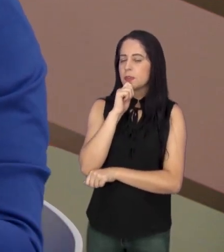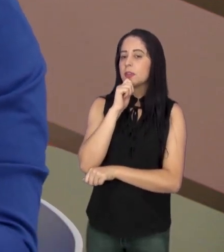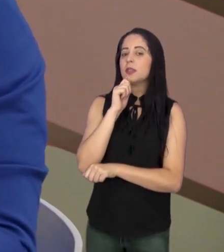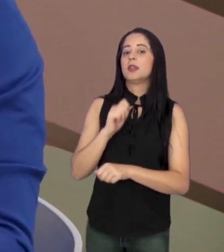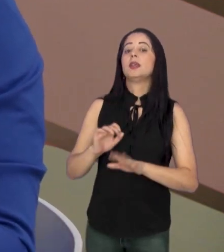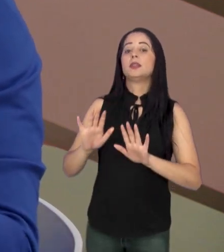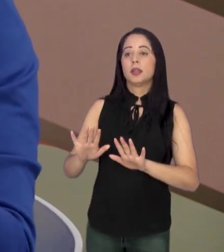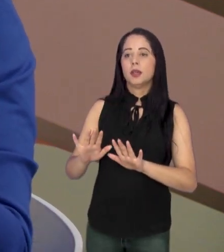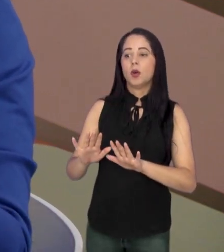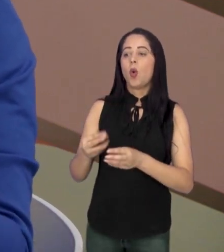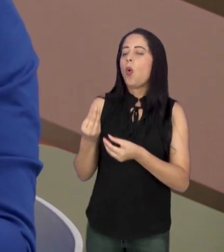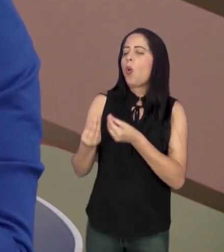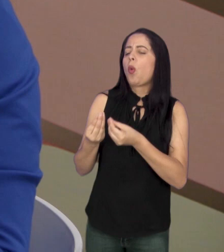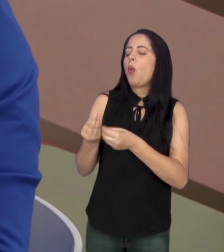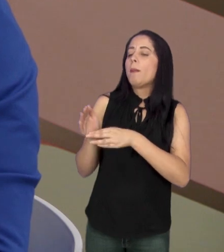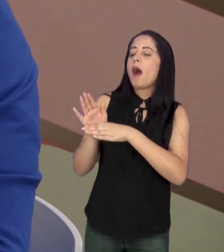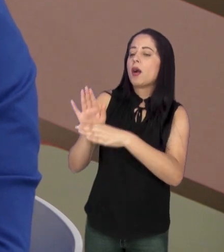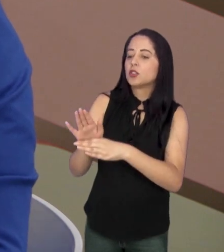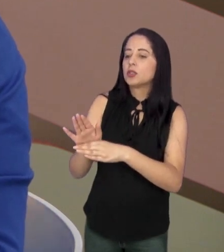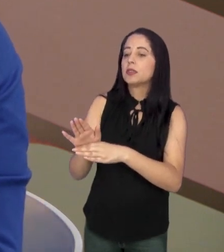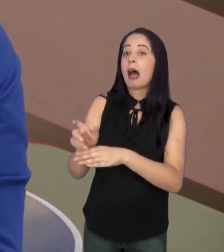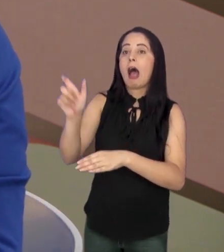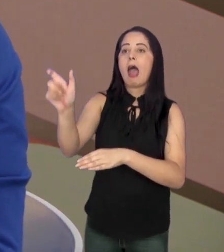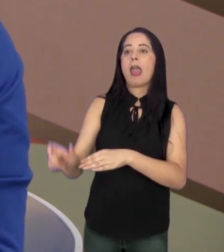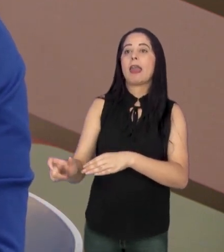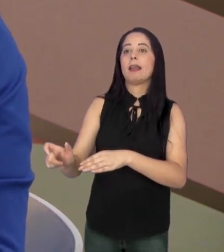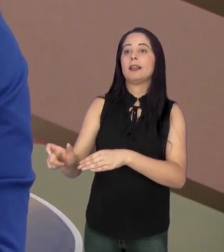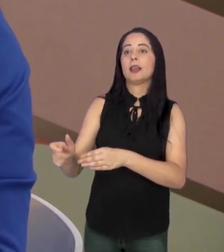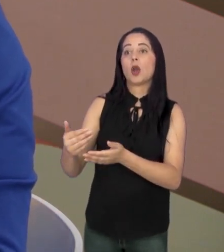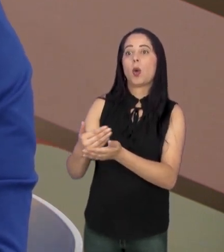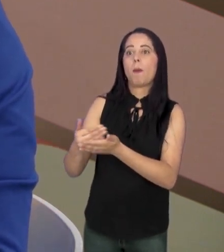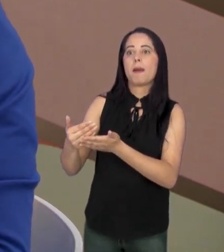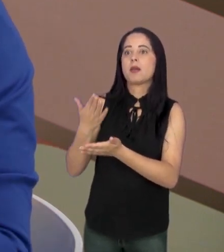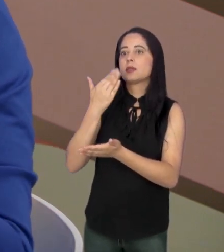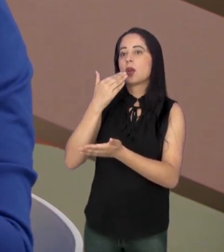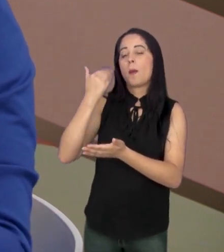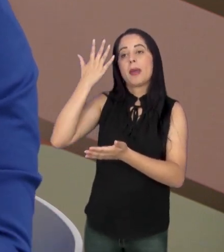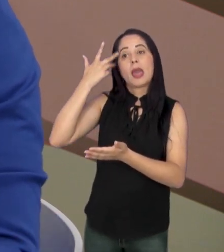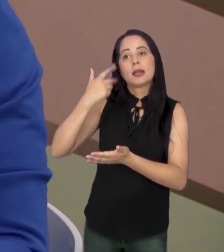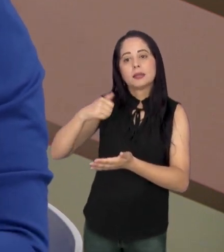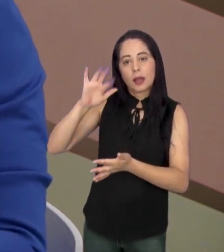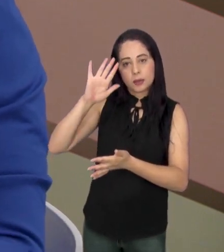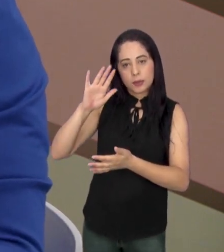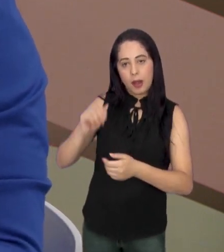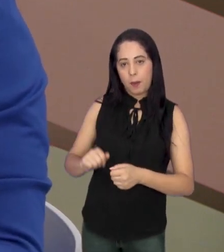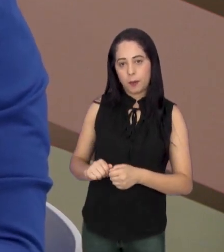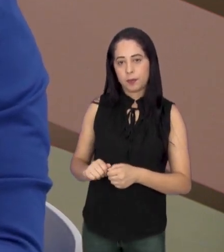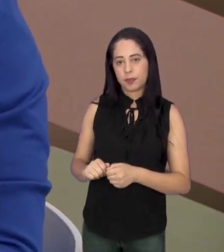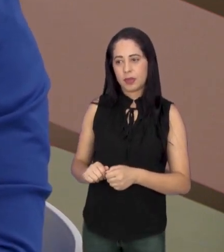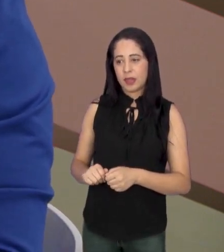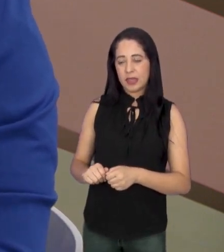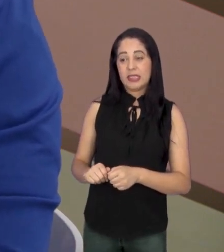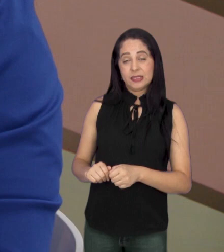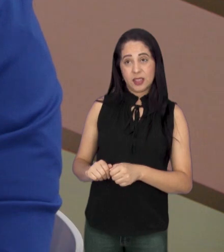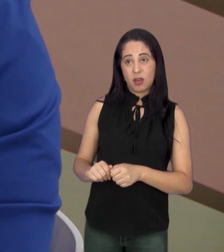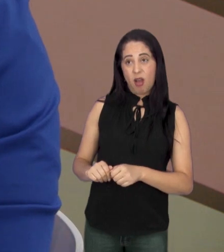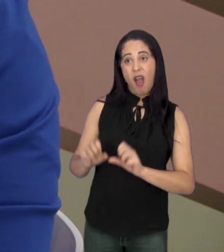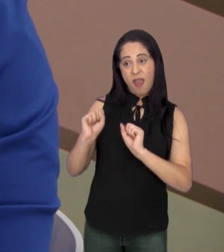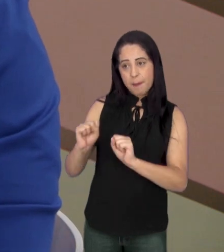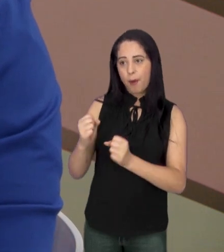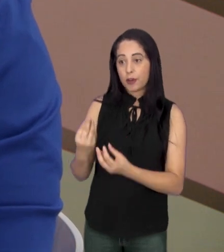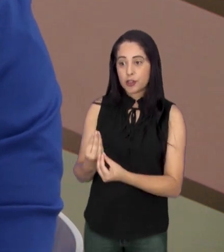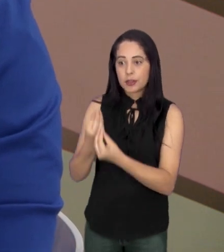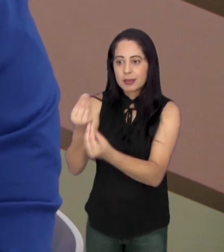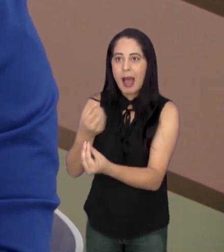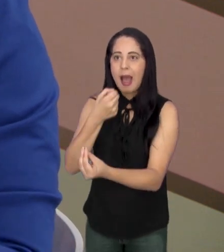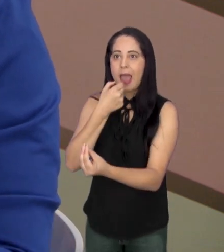posso, primeiro, ajudar esse paciente a começar a gostar desses alimentos? E até isso acontecer, será que ele não pode suplementar